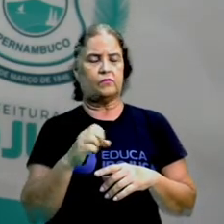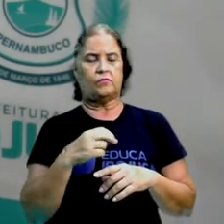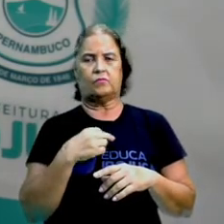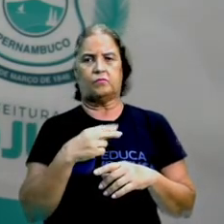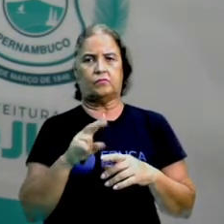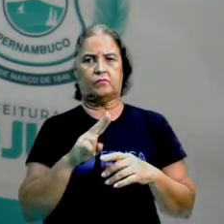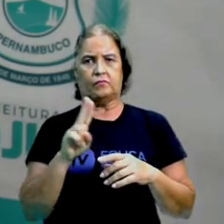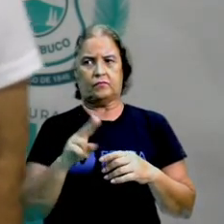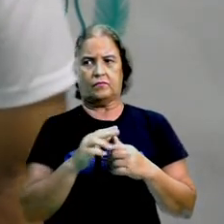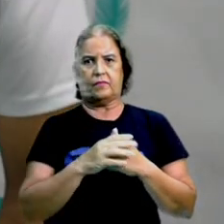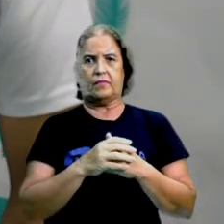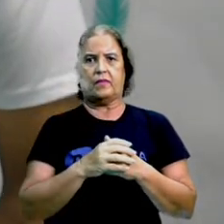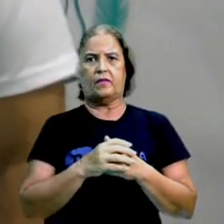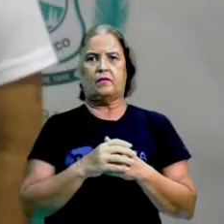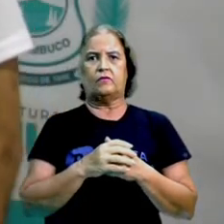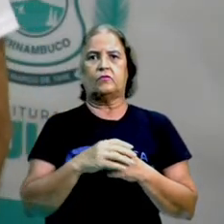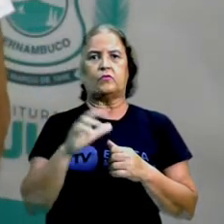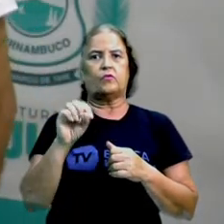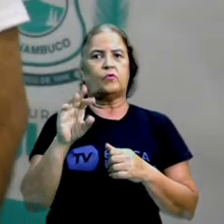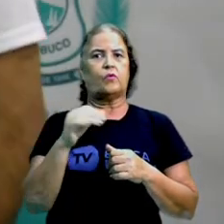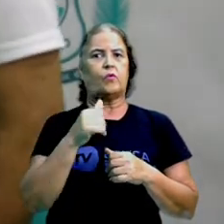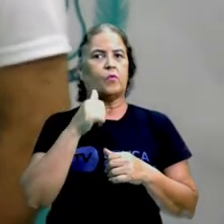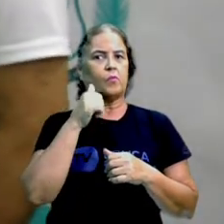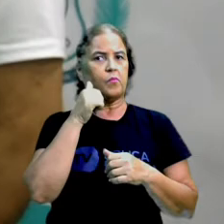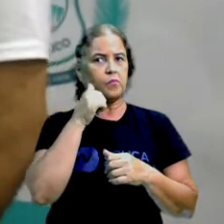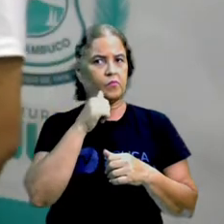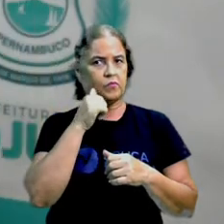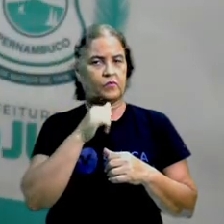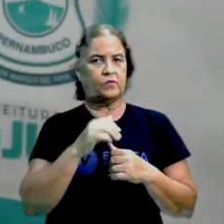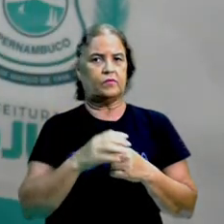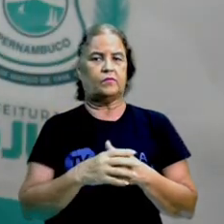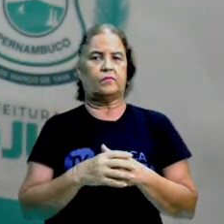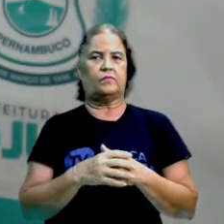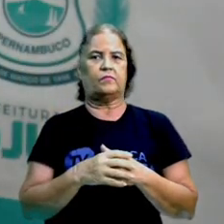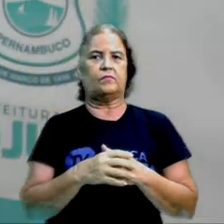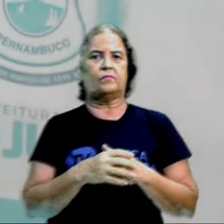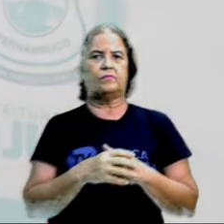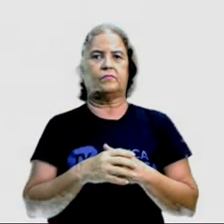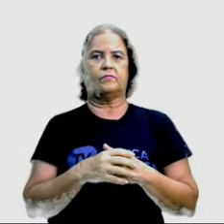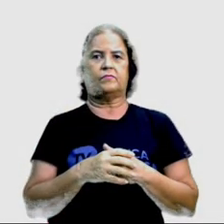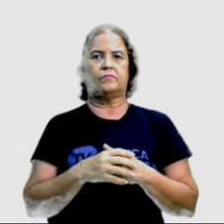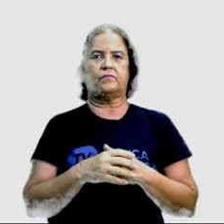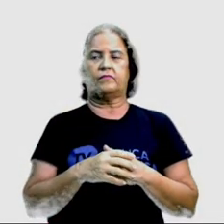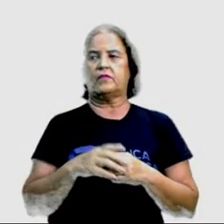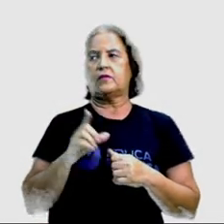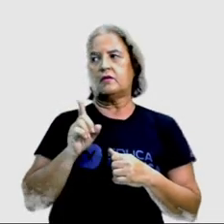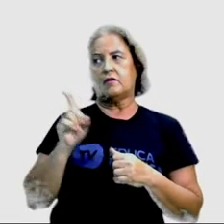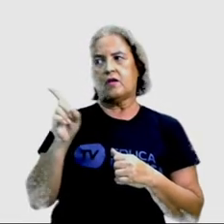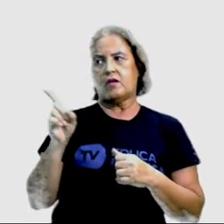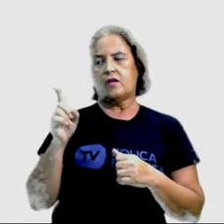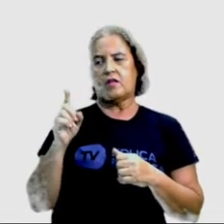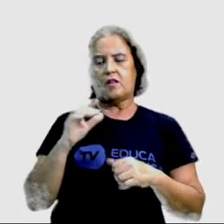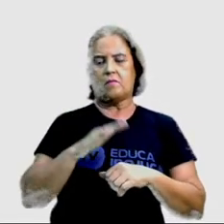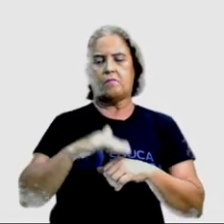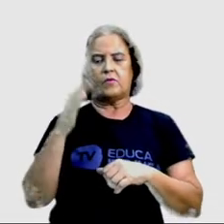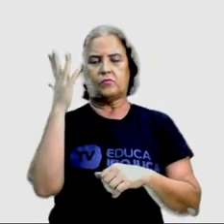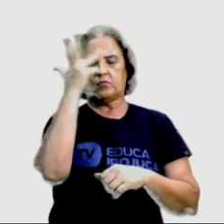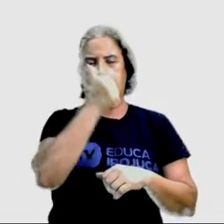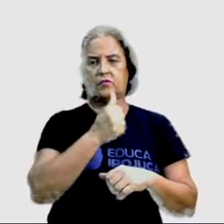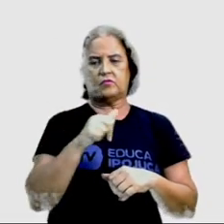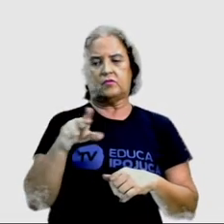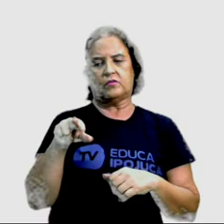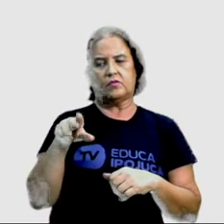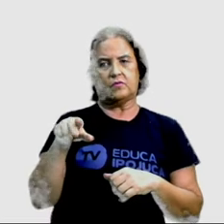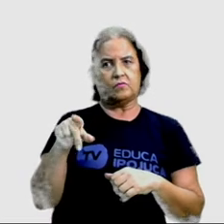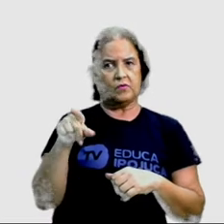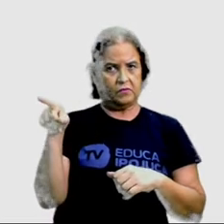para homens, e sim só para mulheres, tá bom? Mas a tradução está aqui, ela é mais bonita do que a minha irmã.